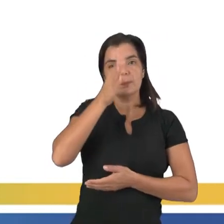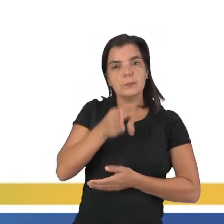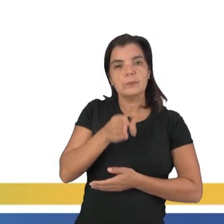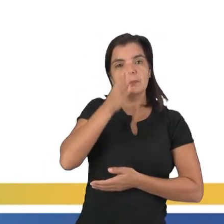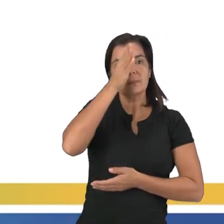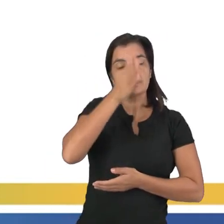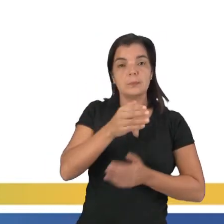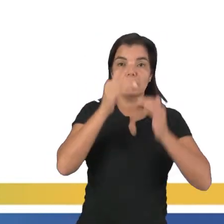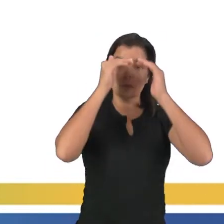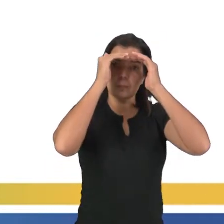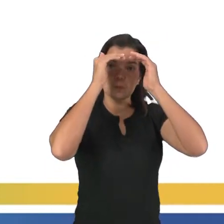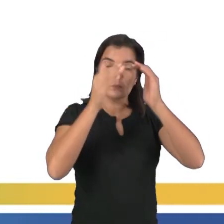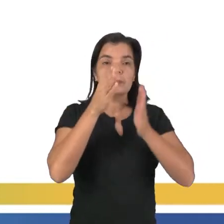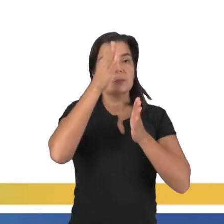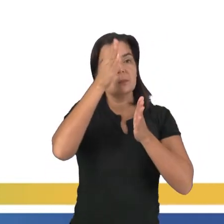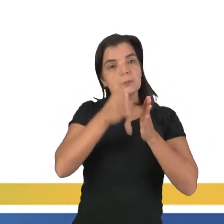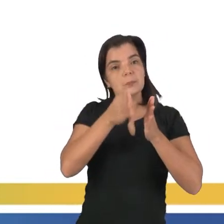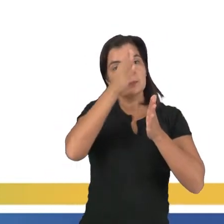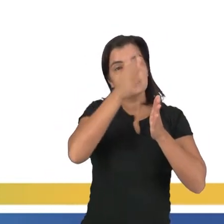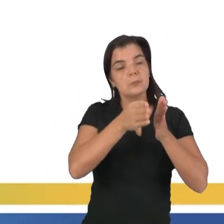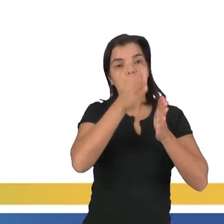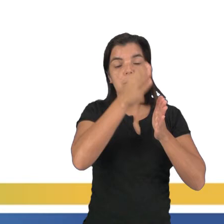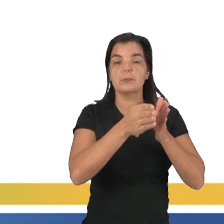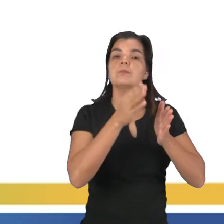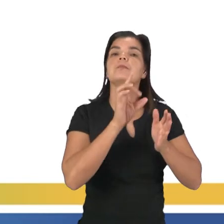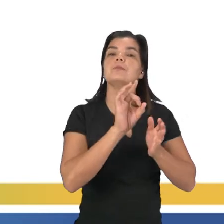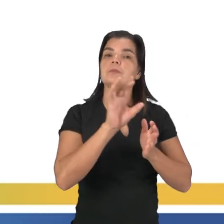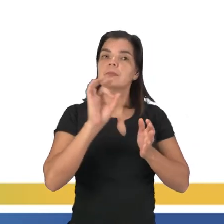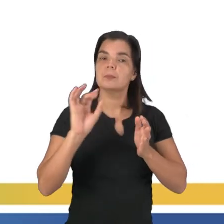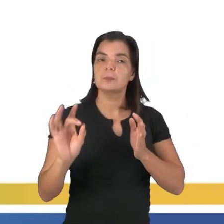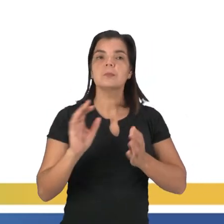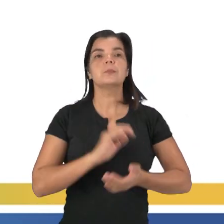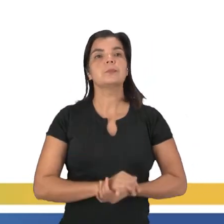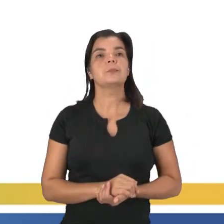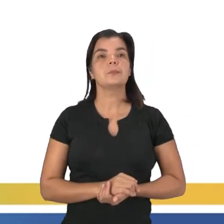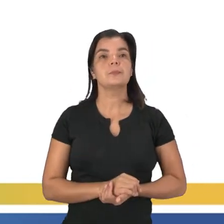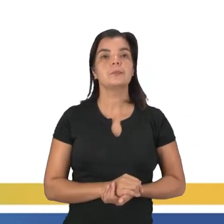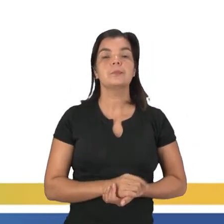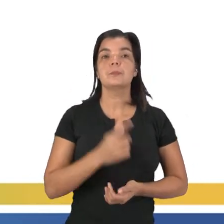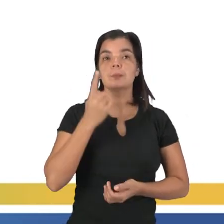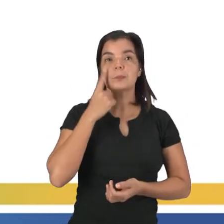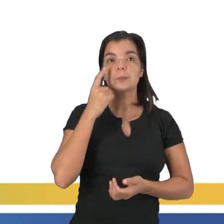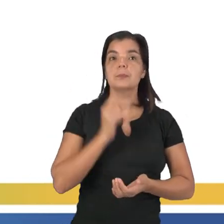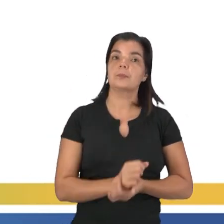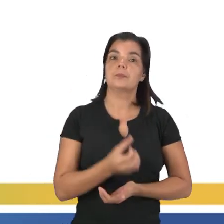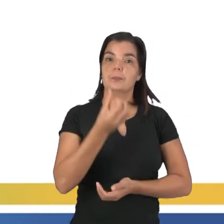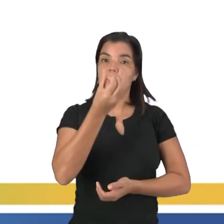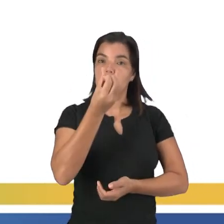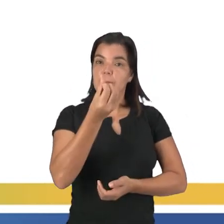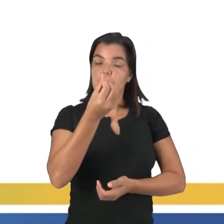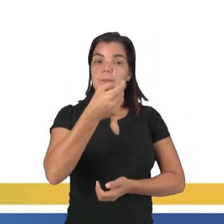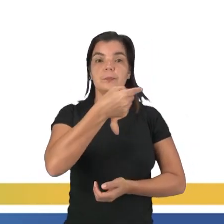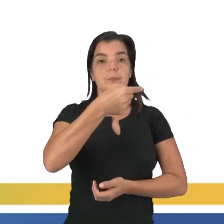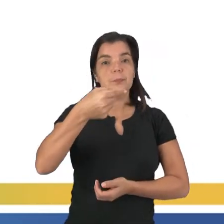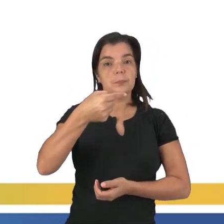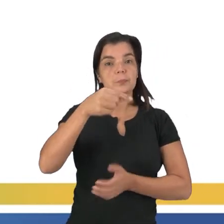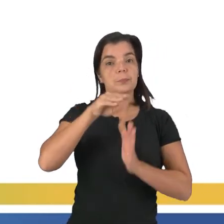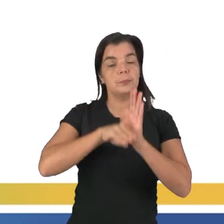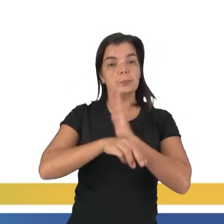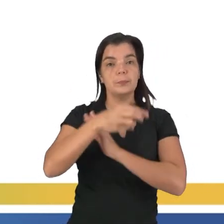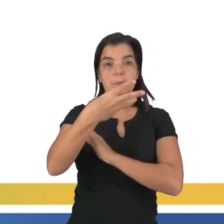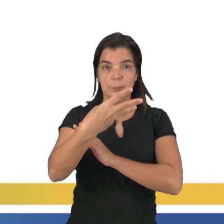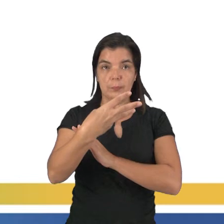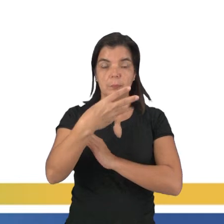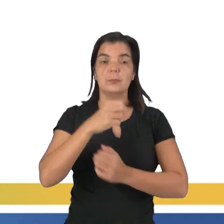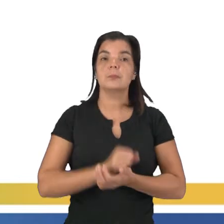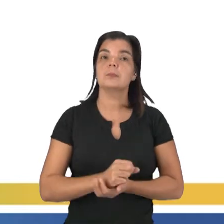milésimo, décimo com décimo e centésimo com centésimo, cada um com a sua posição. Então, na parte do milésimo, vai ficar 6